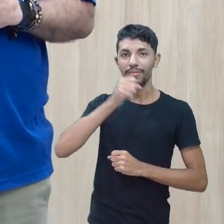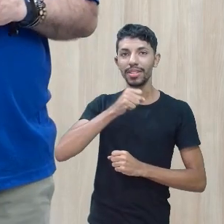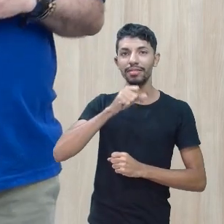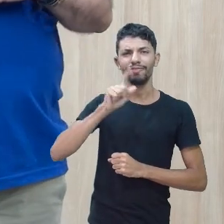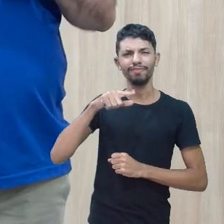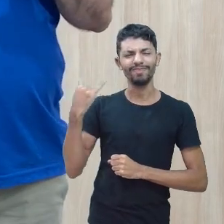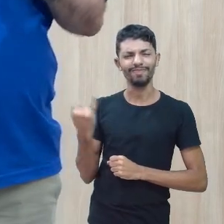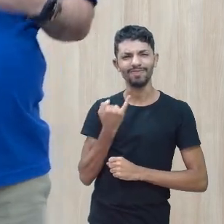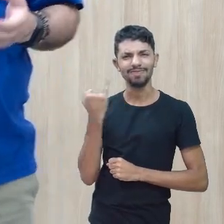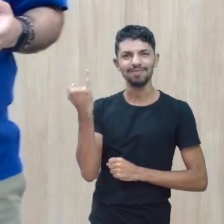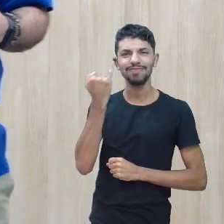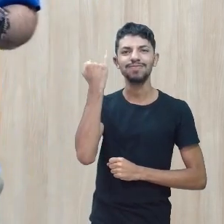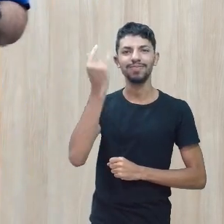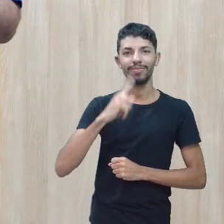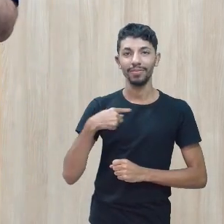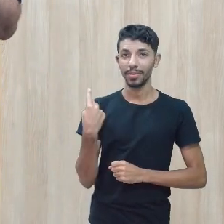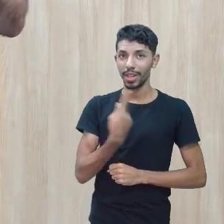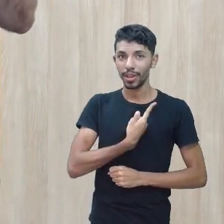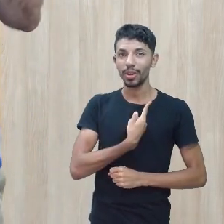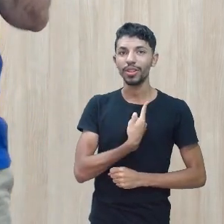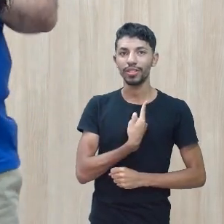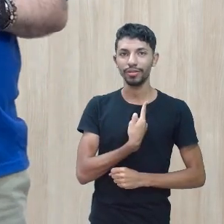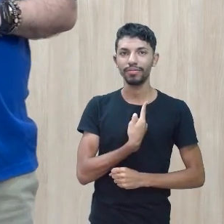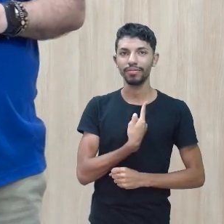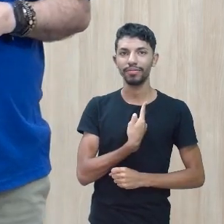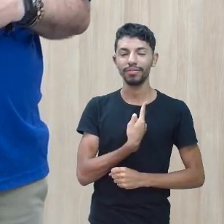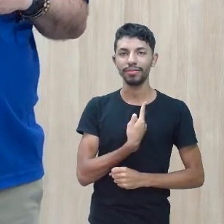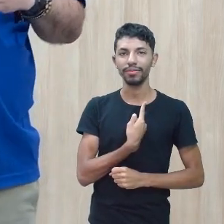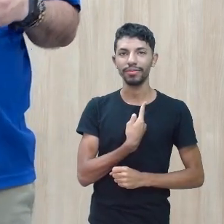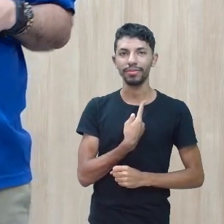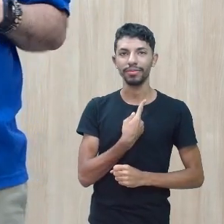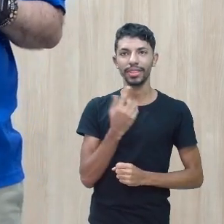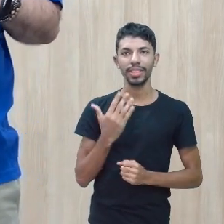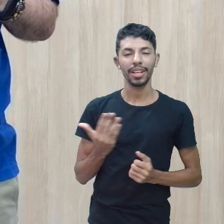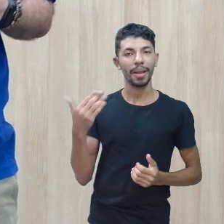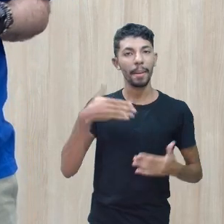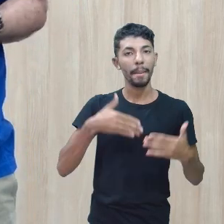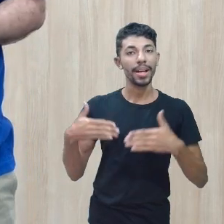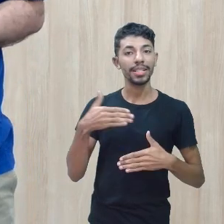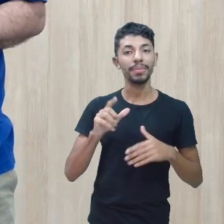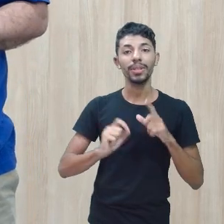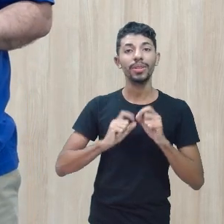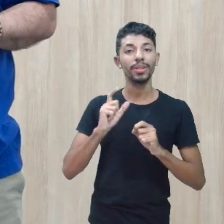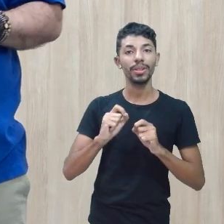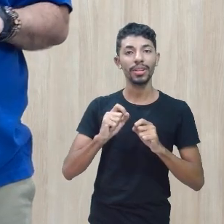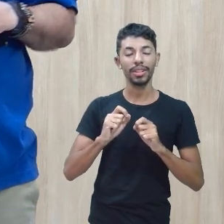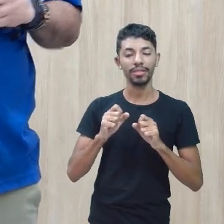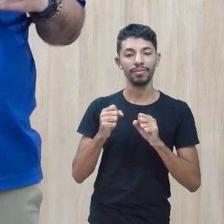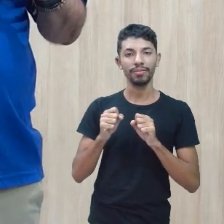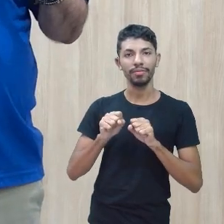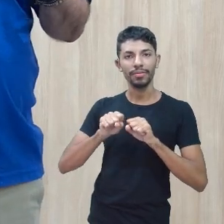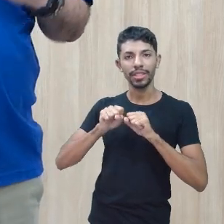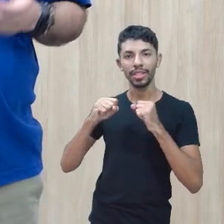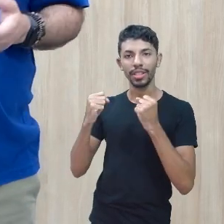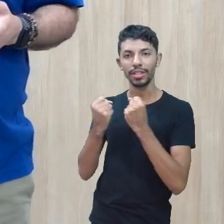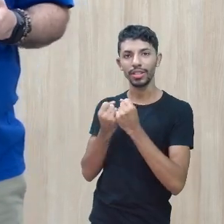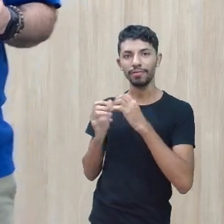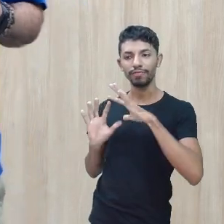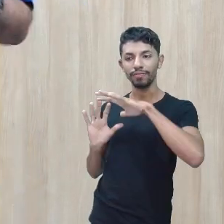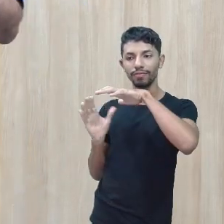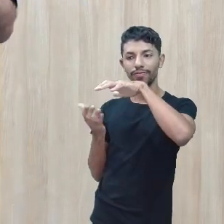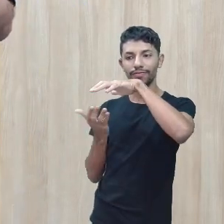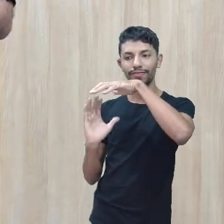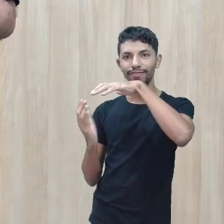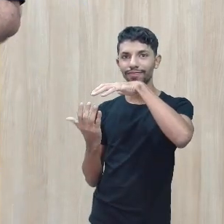importante para nós que fazemos parte da chamada civilização ocidental, porque